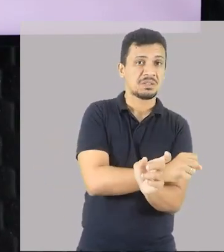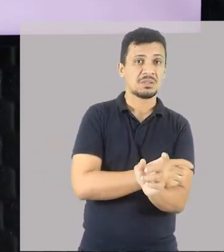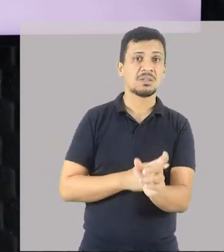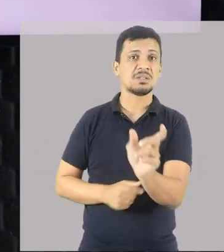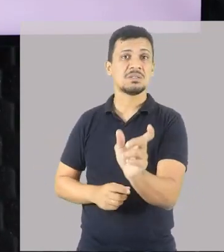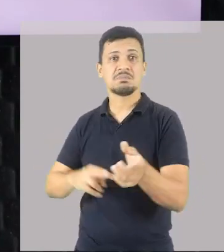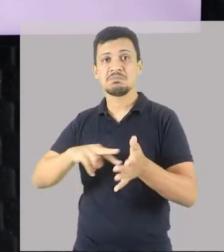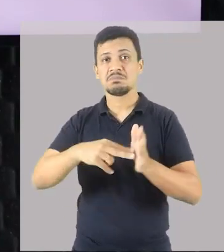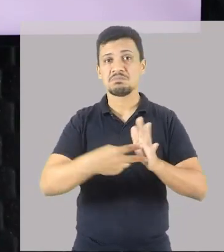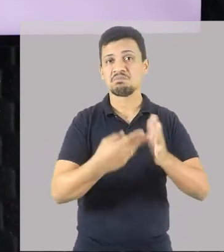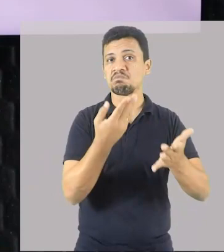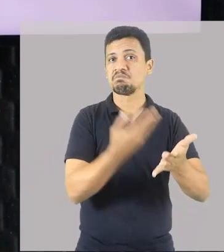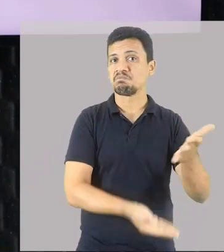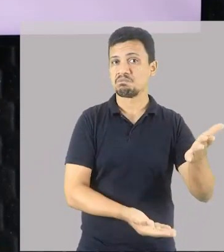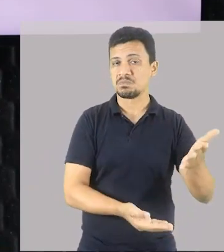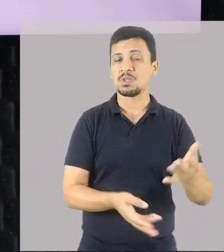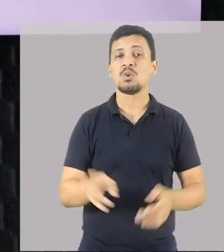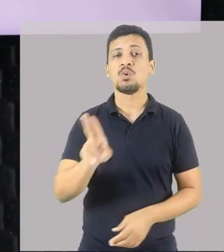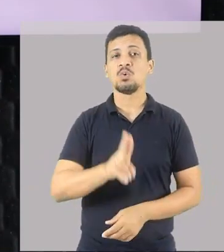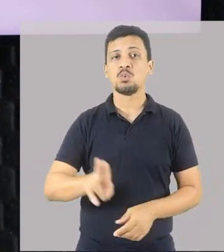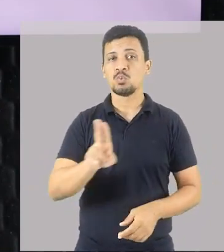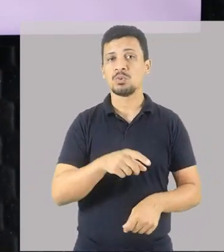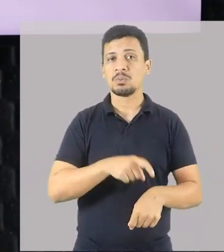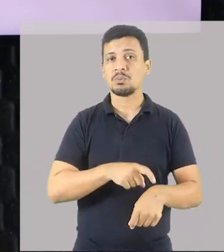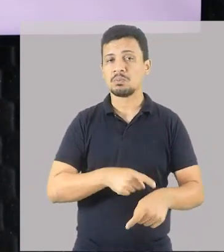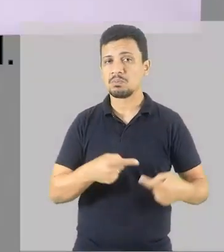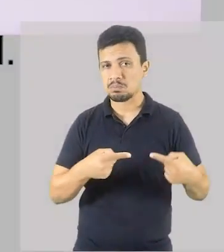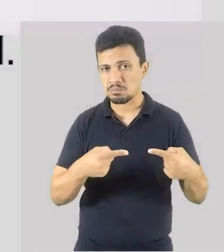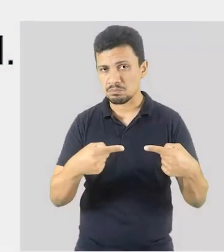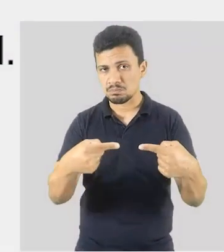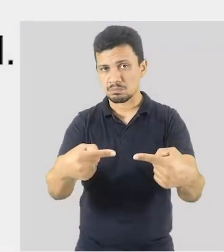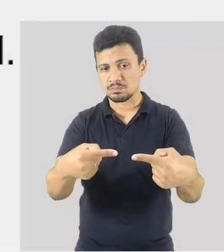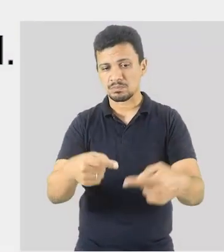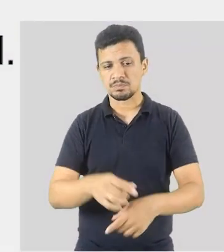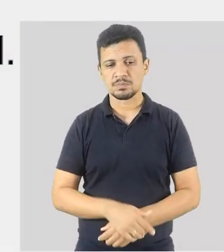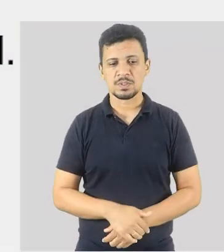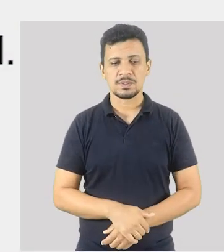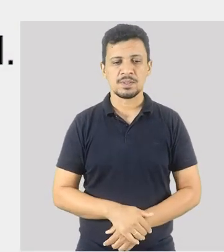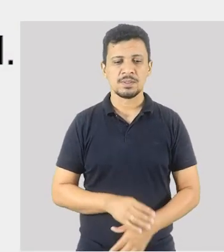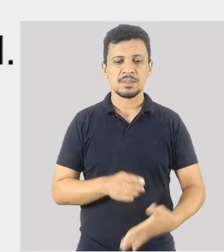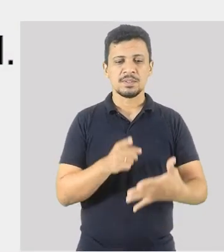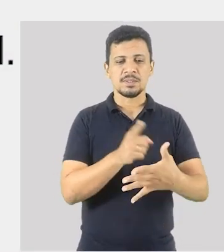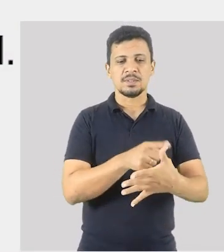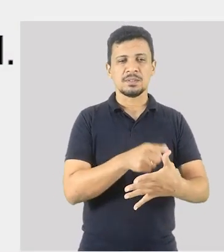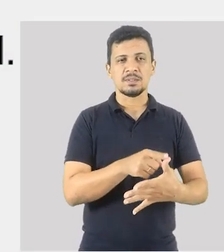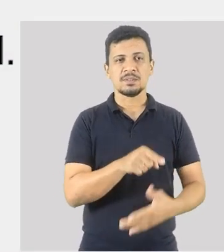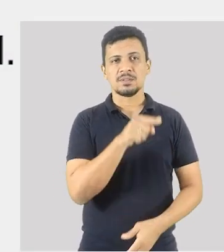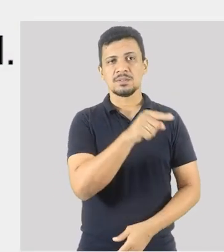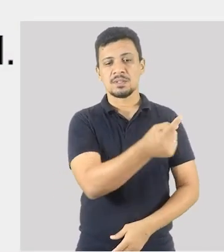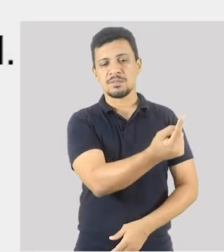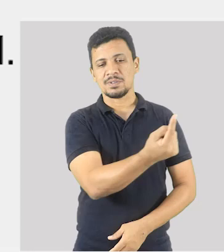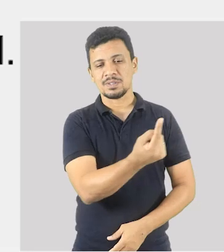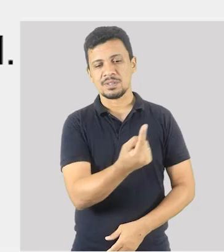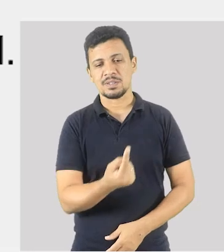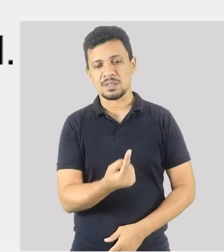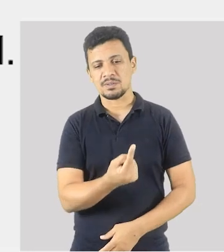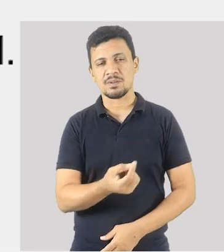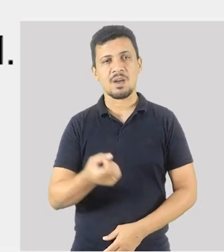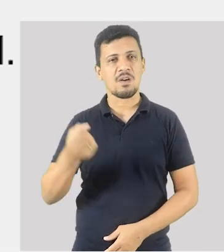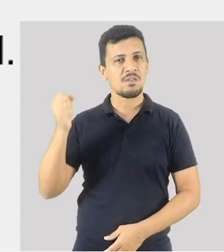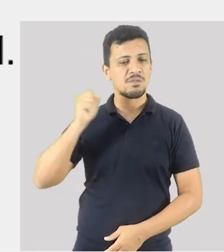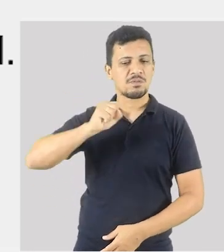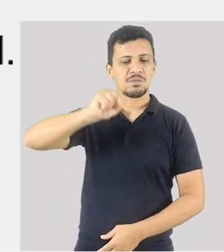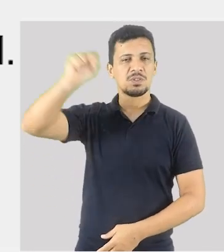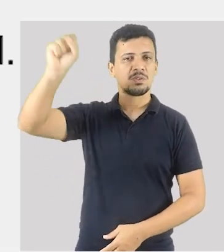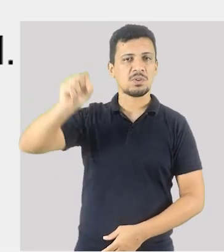sem sentido. Então, eu preciso usá-los ao mesmo tempo. Olha o exemplo aqui, letra A. Lá vem ele, vitorioso